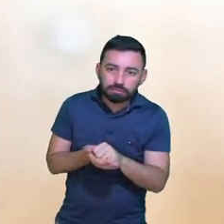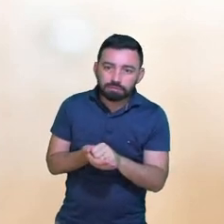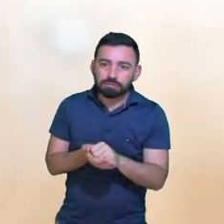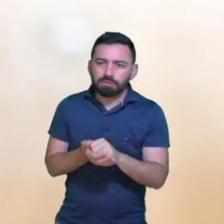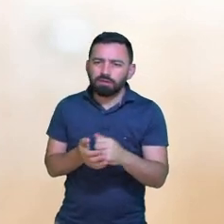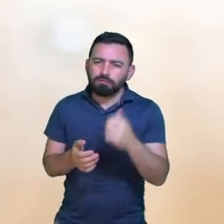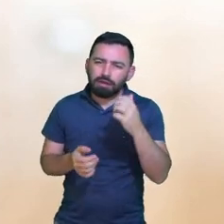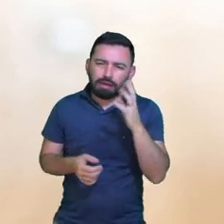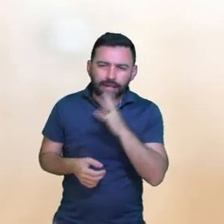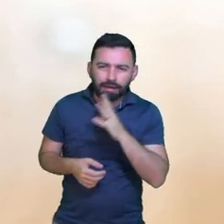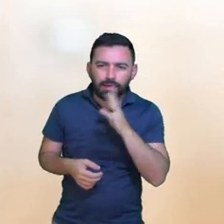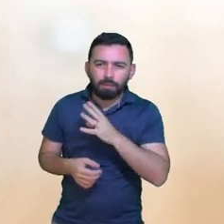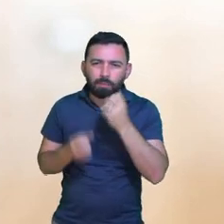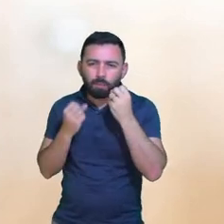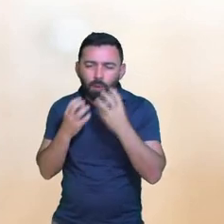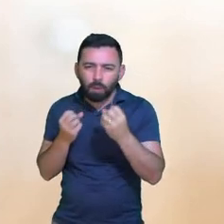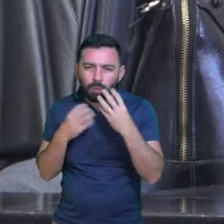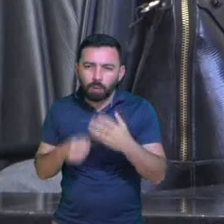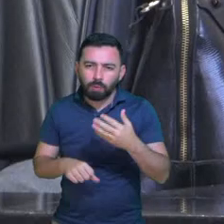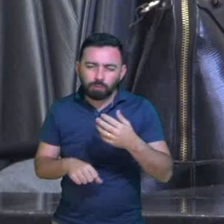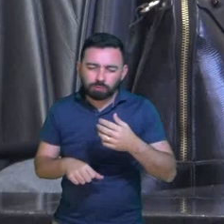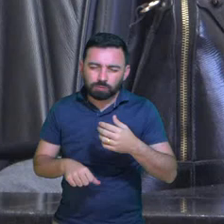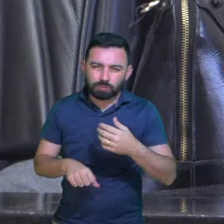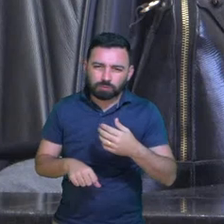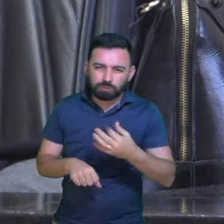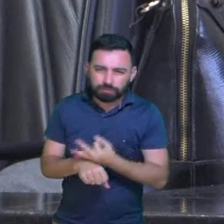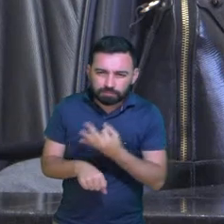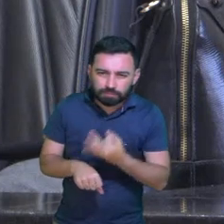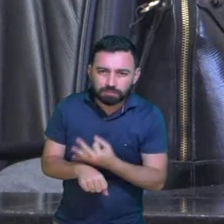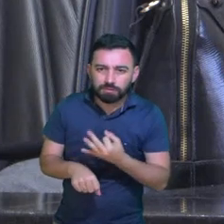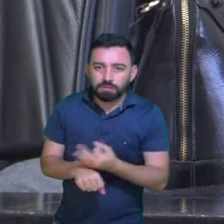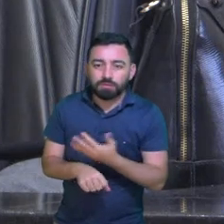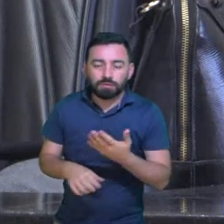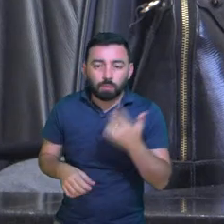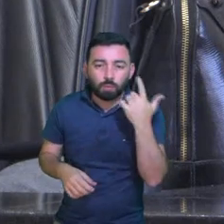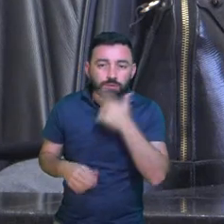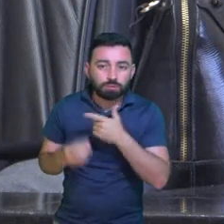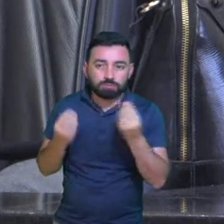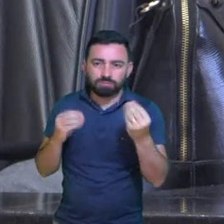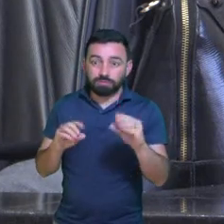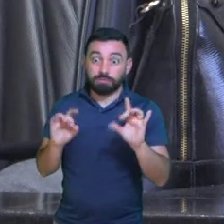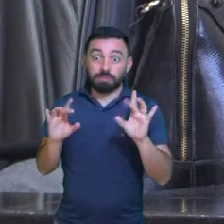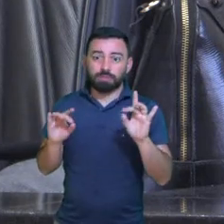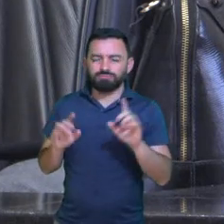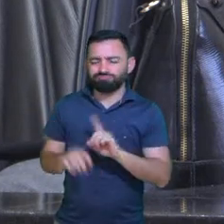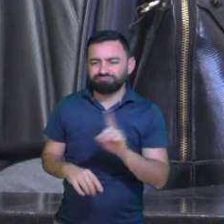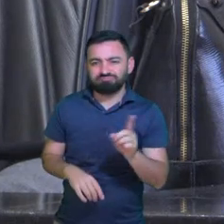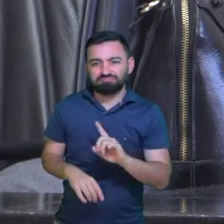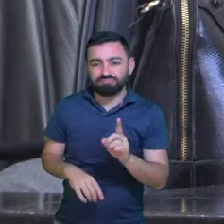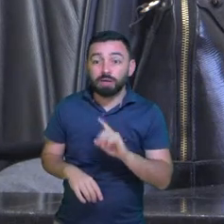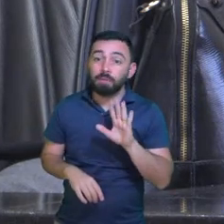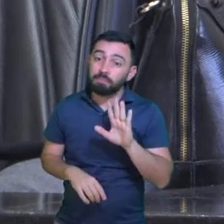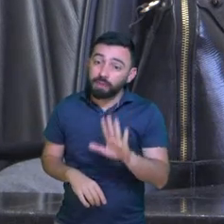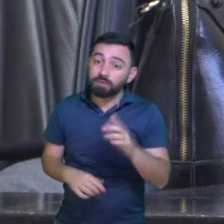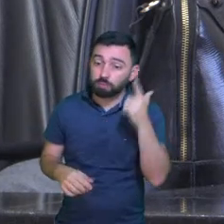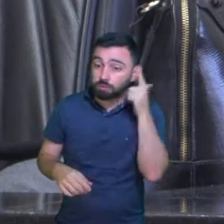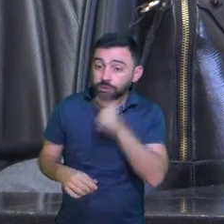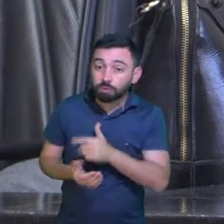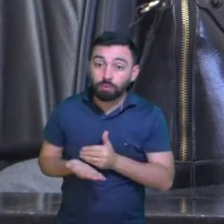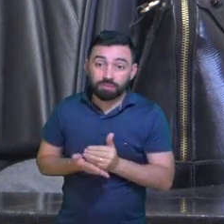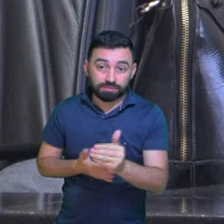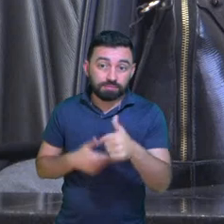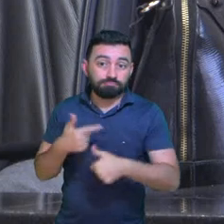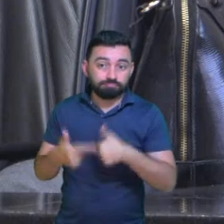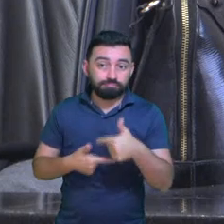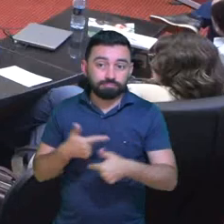foi legal a gente achou batalhou e fizemos uma excelente implantação não não foi mas ela foi implantada e